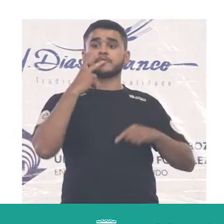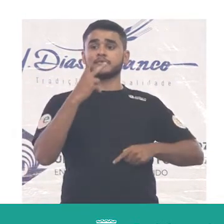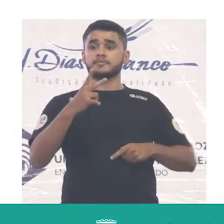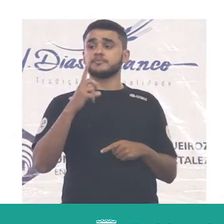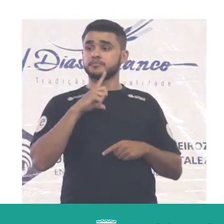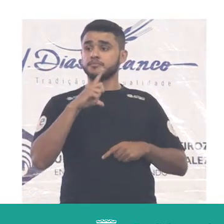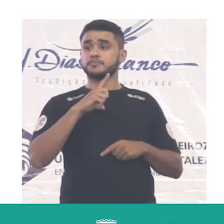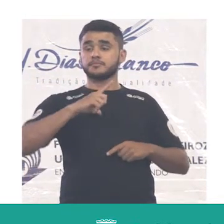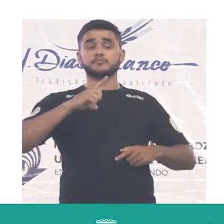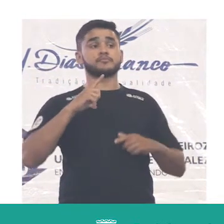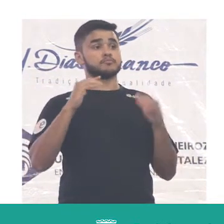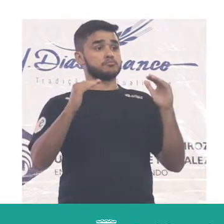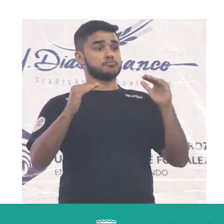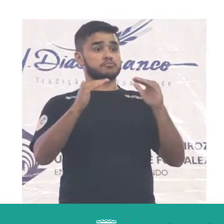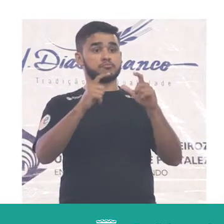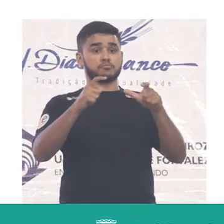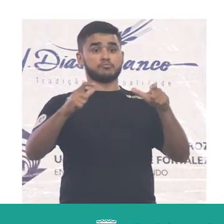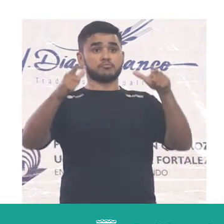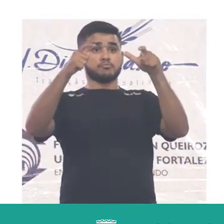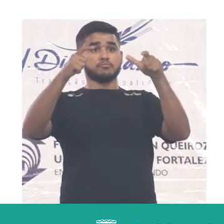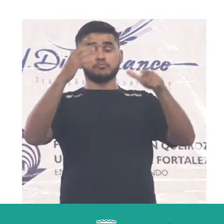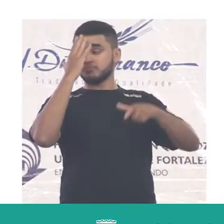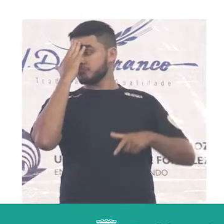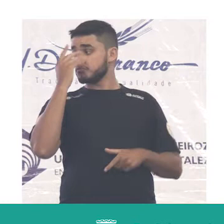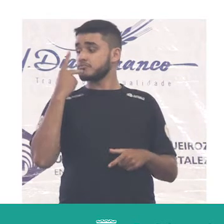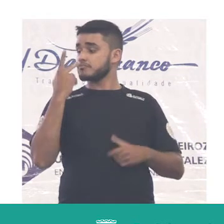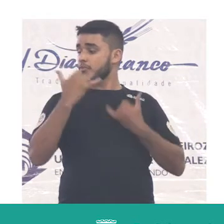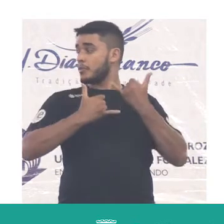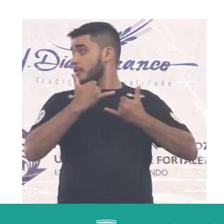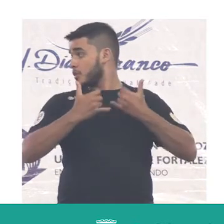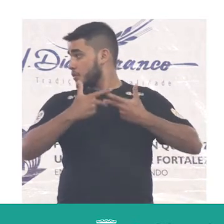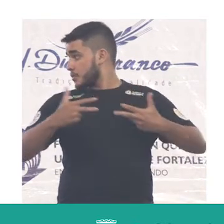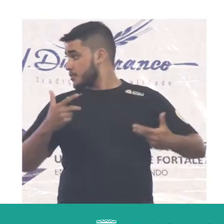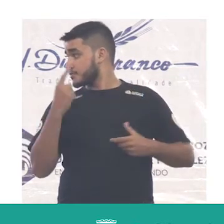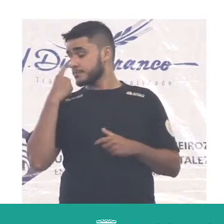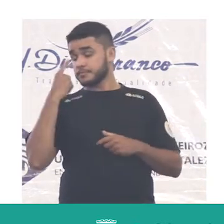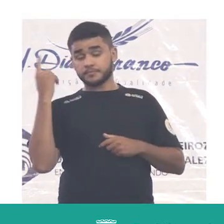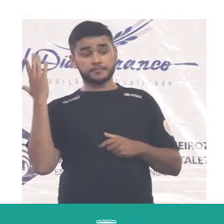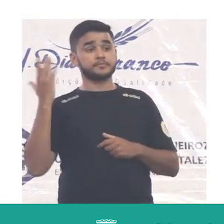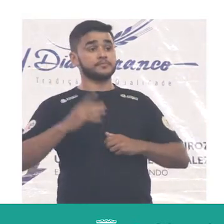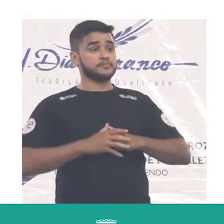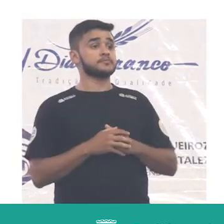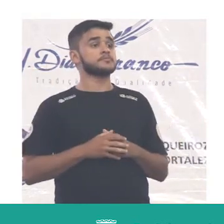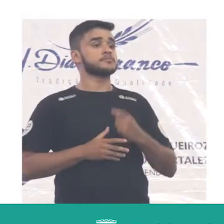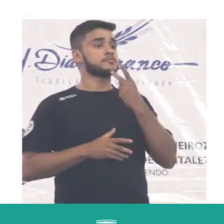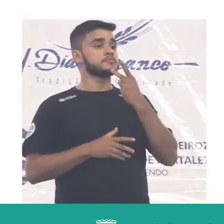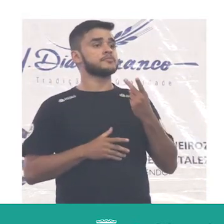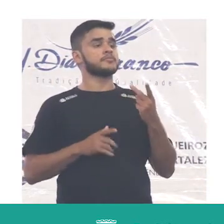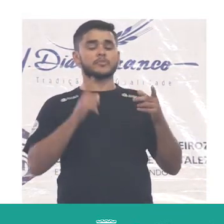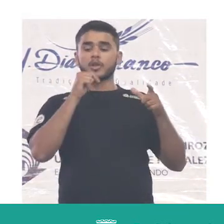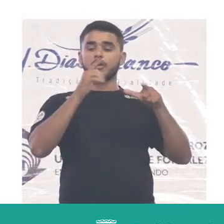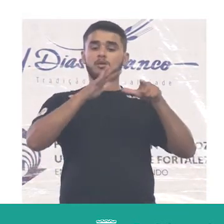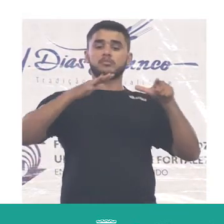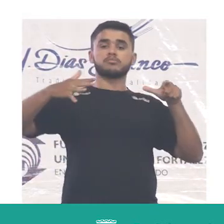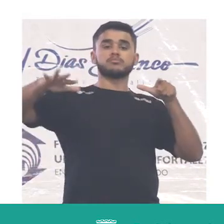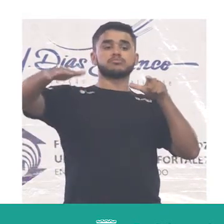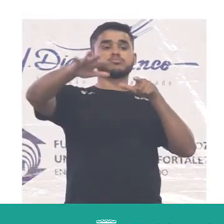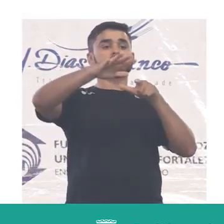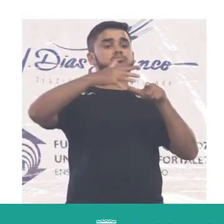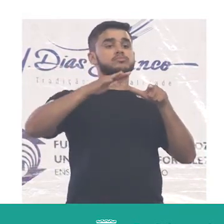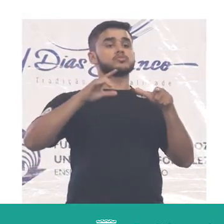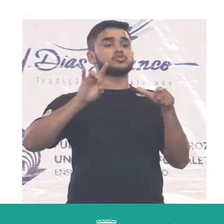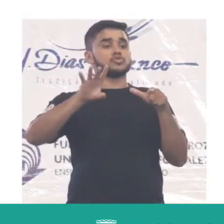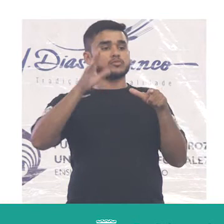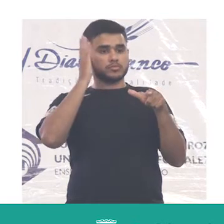alto, para que as pessoas possam ficar ali brincando, e a piscina ficou apenas onde? Ao redor